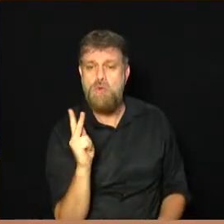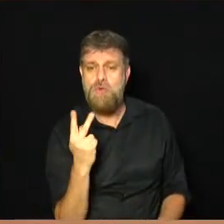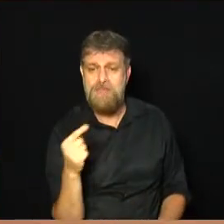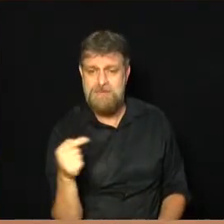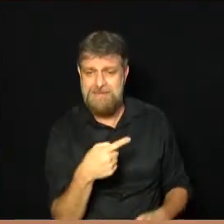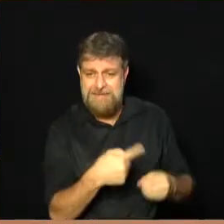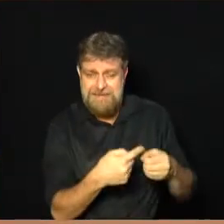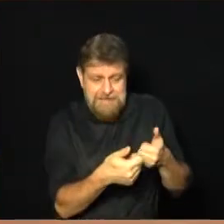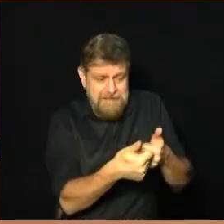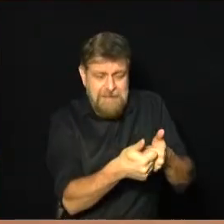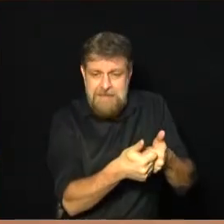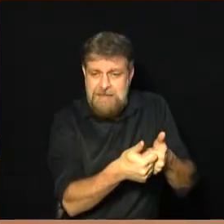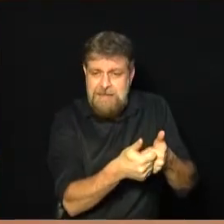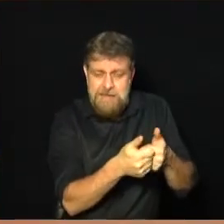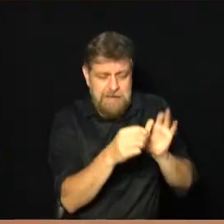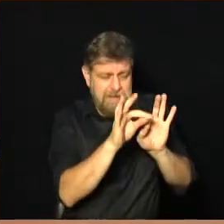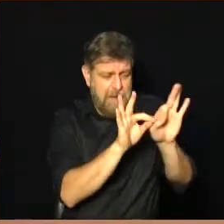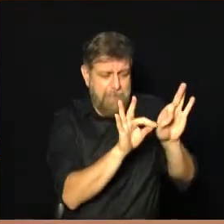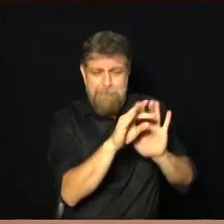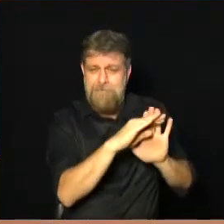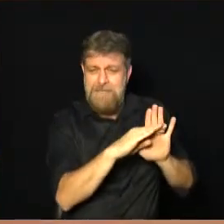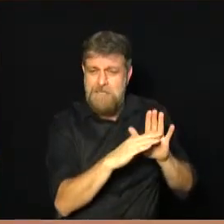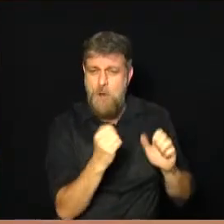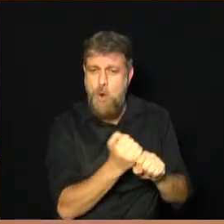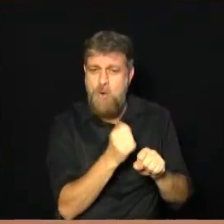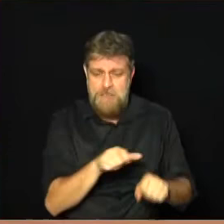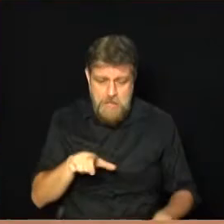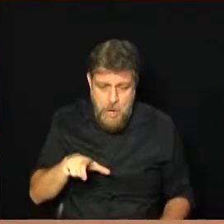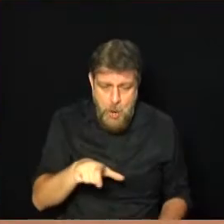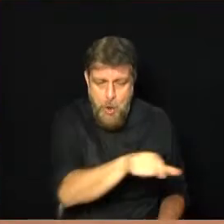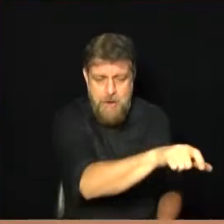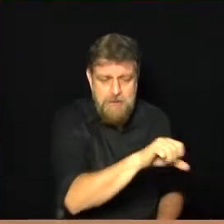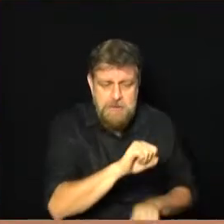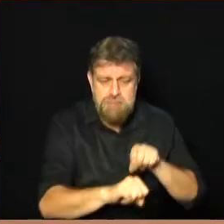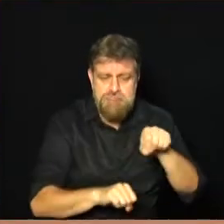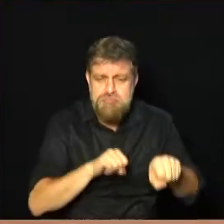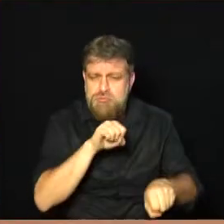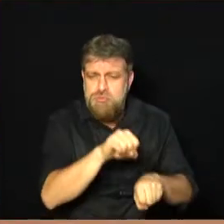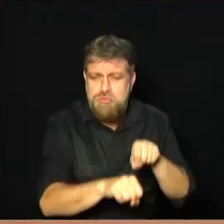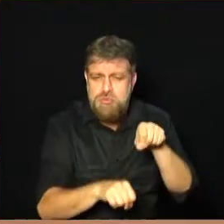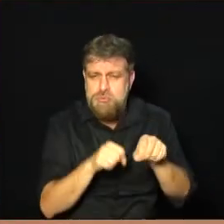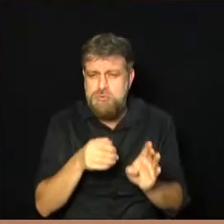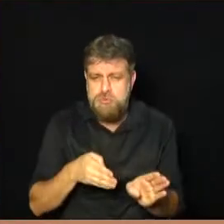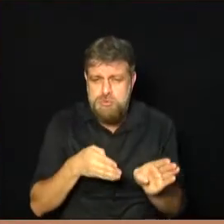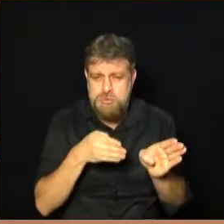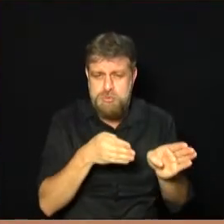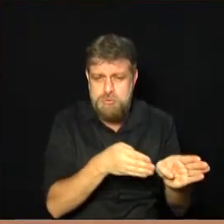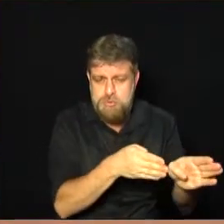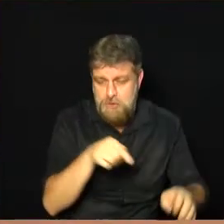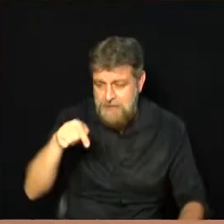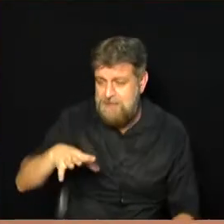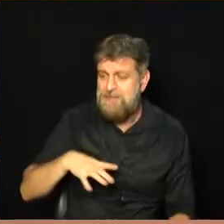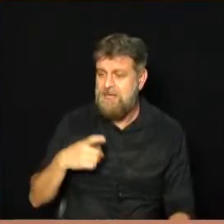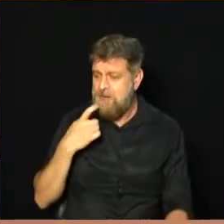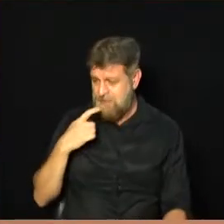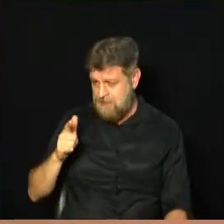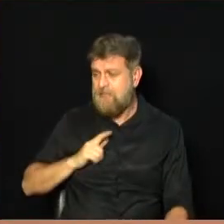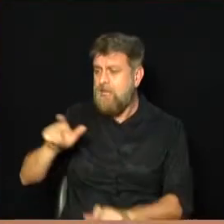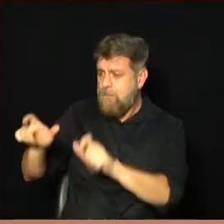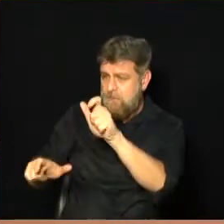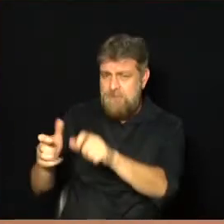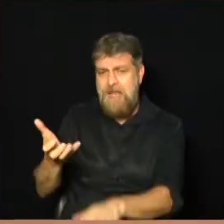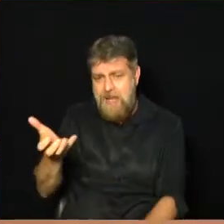um plano arrojado, né, de construção de ciclovias. E nós temos demandas significativas aqui em